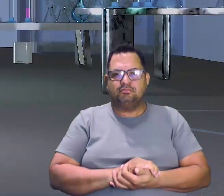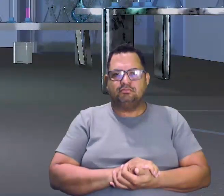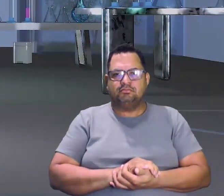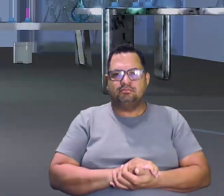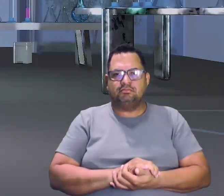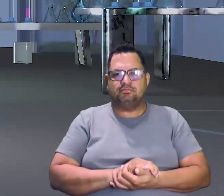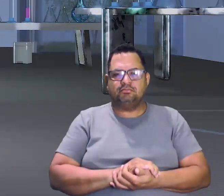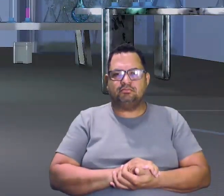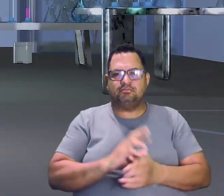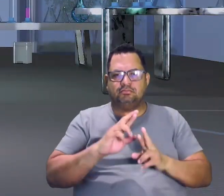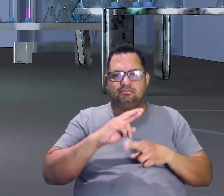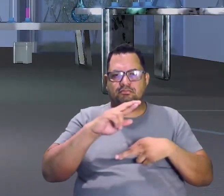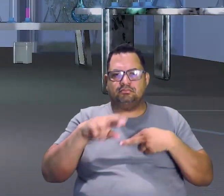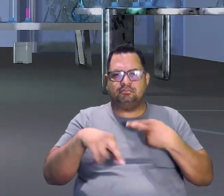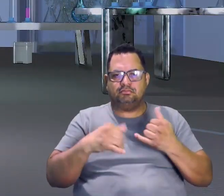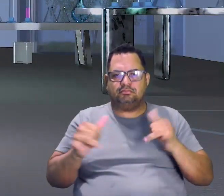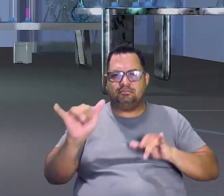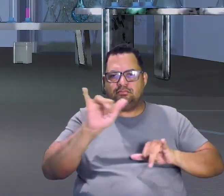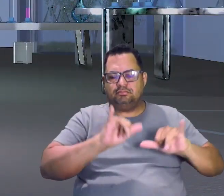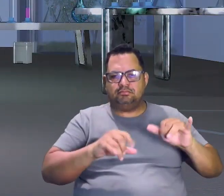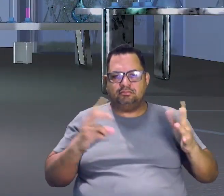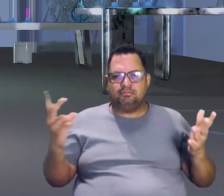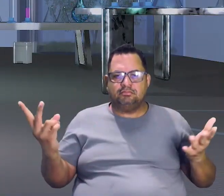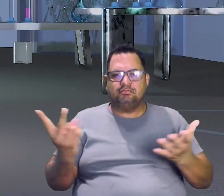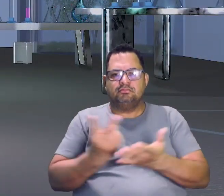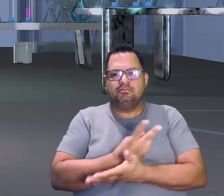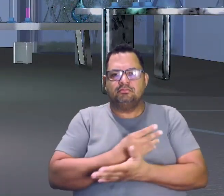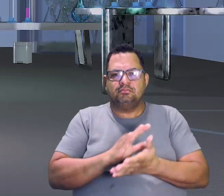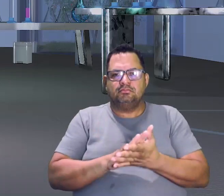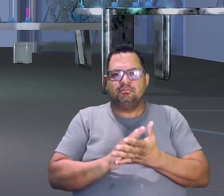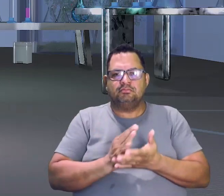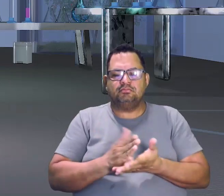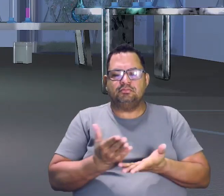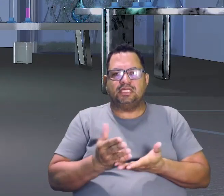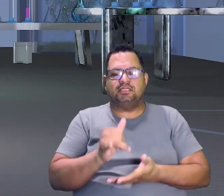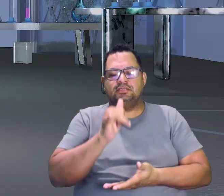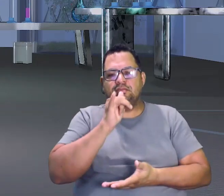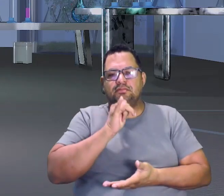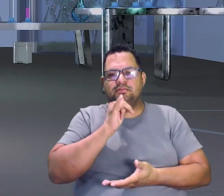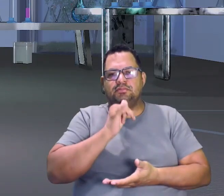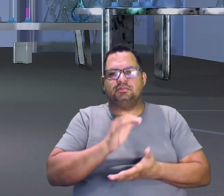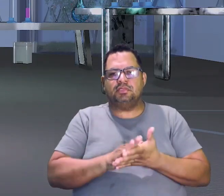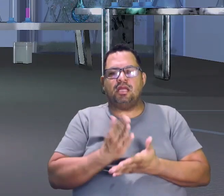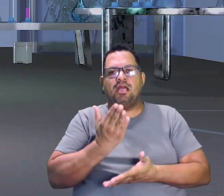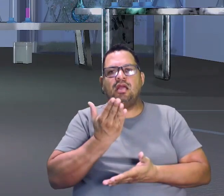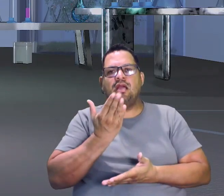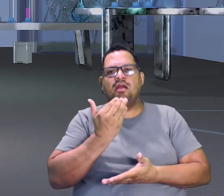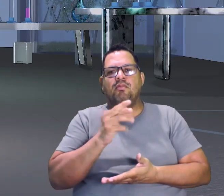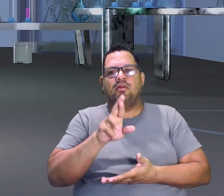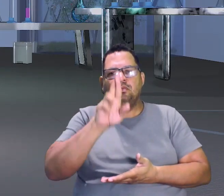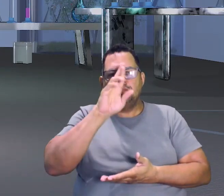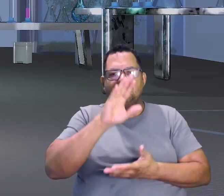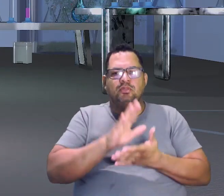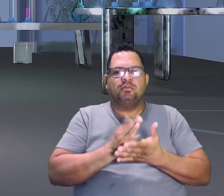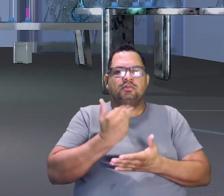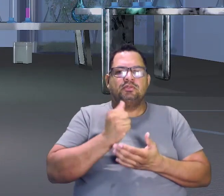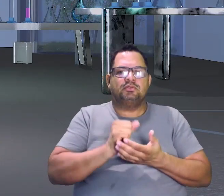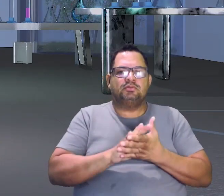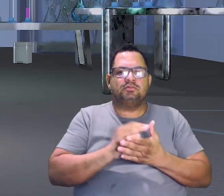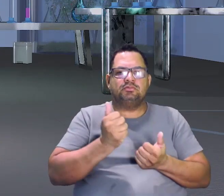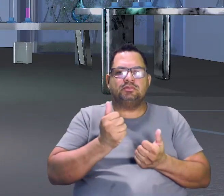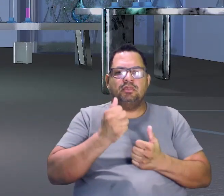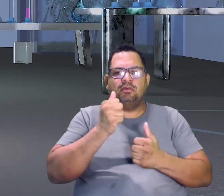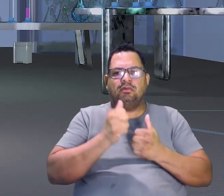as reações químicas acontecem. Então, você almoça, digamos agora. come seu arroz, seu feijão, sua